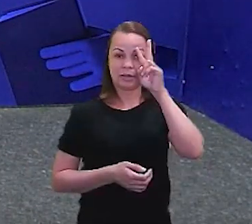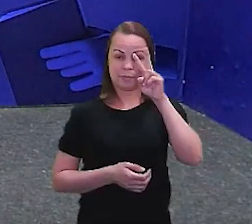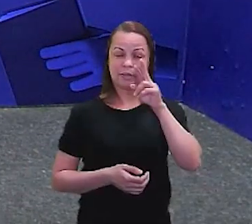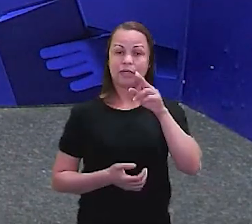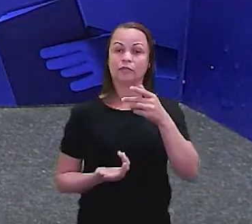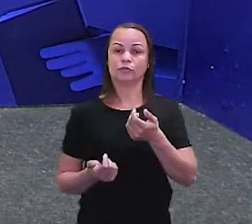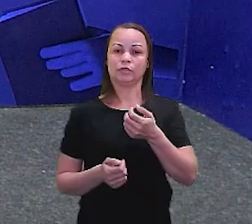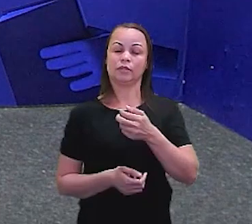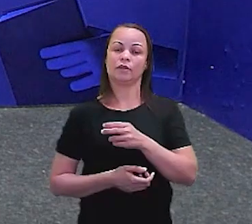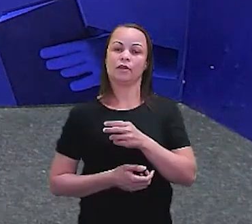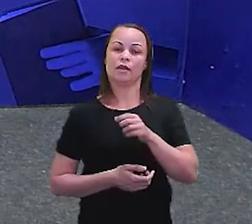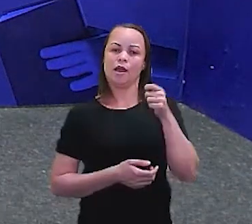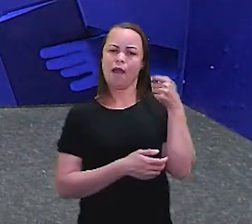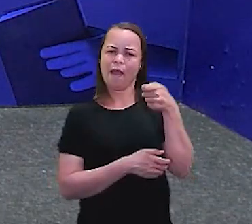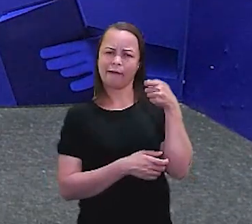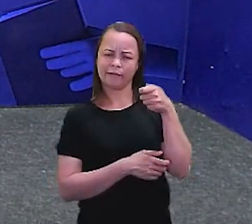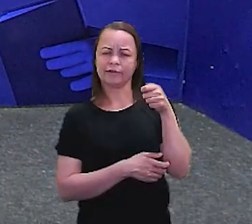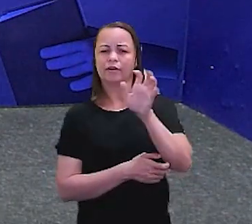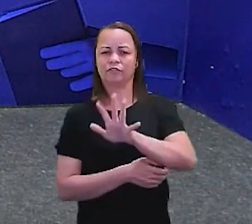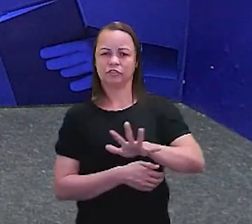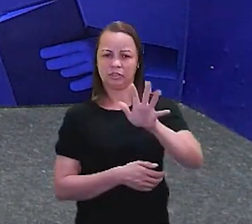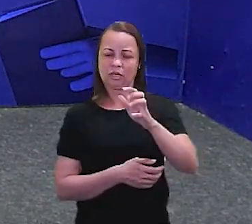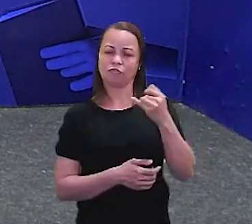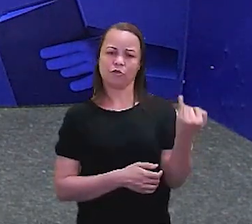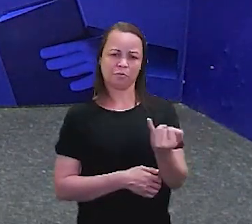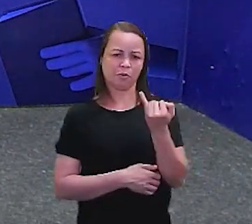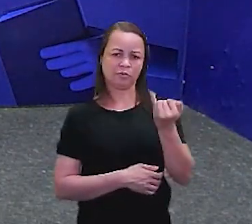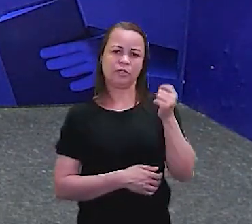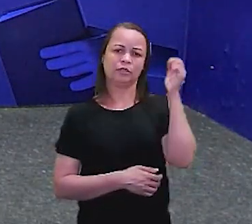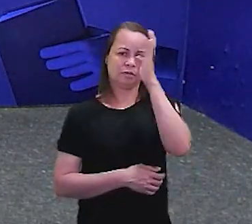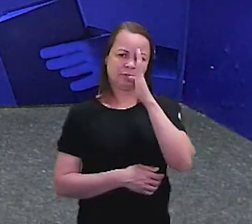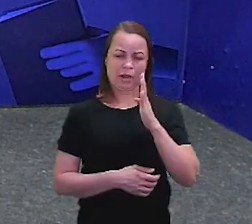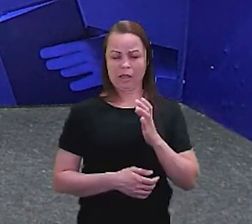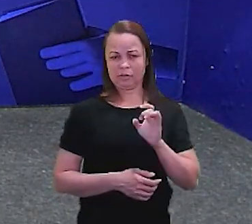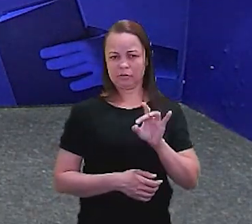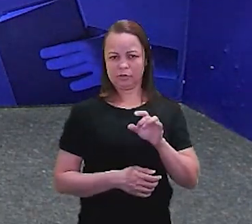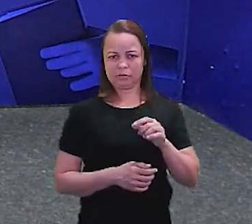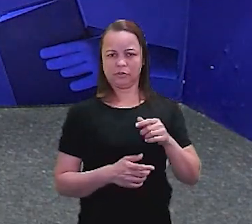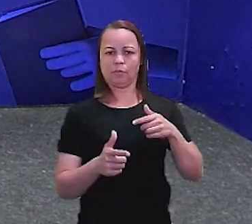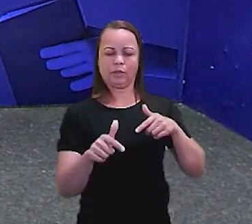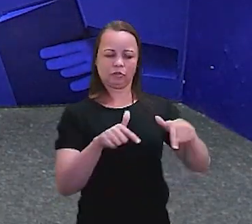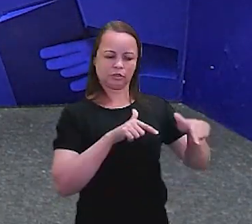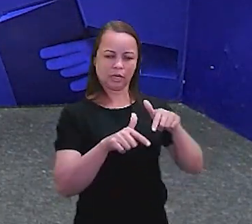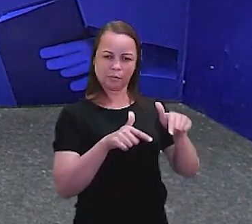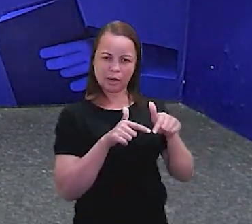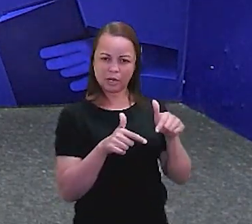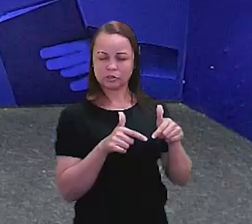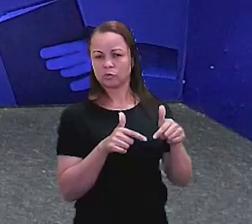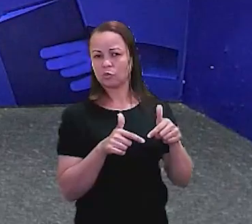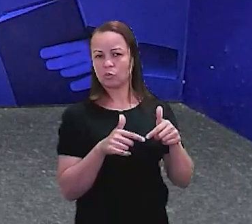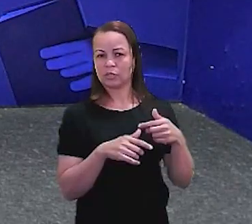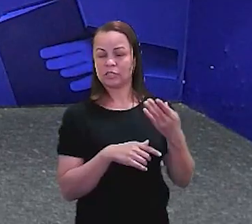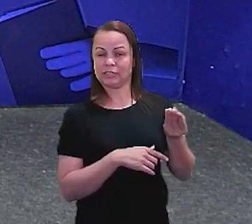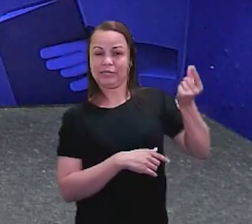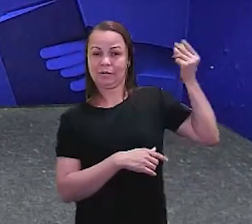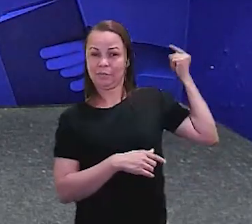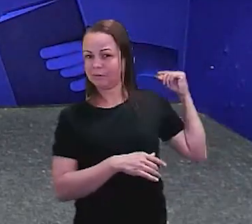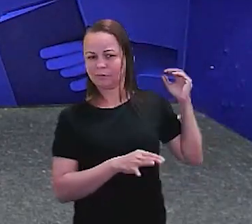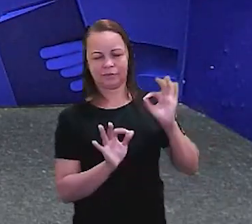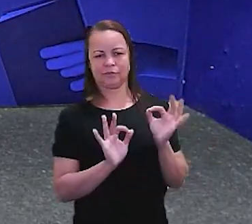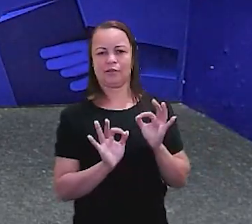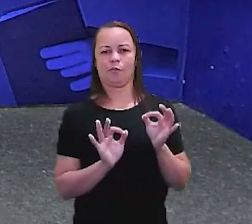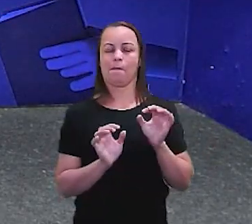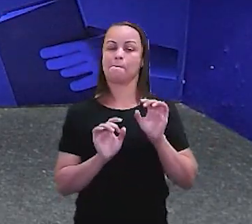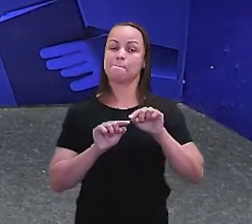bastante importante para o Brasil. Não só para aqueles trabalhadores daquela época, mas para vocês, para mim, professora,